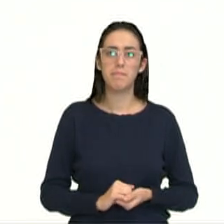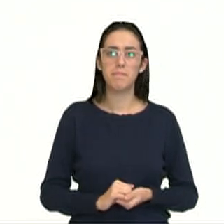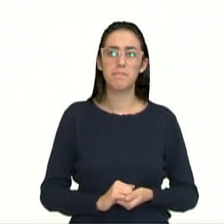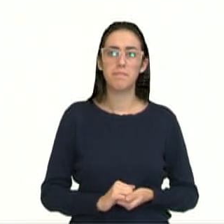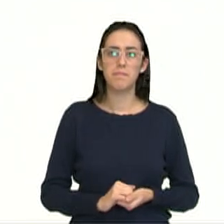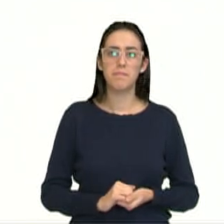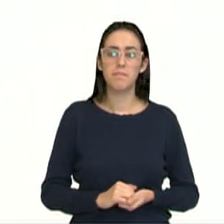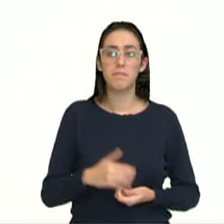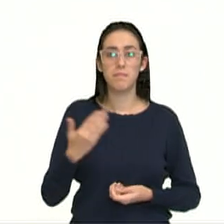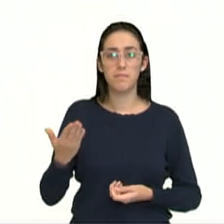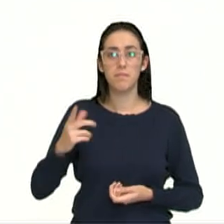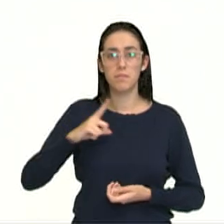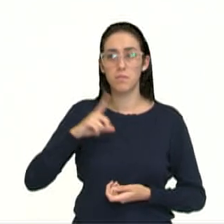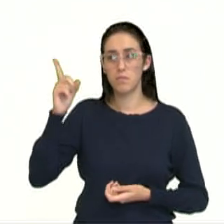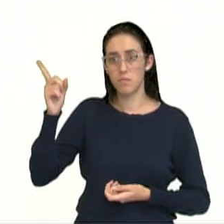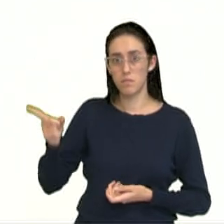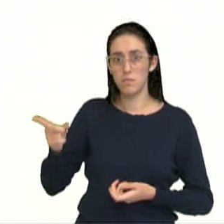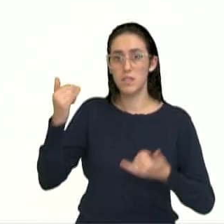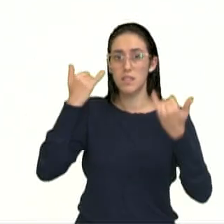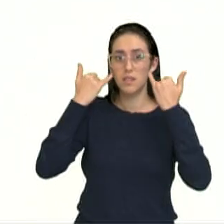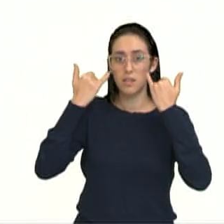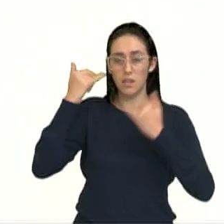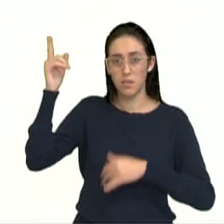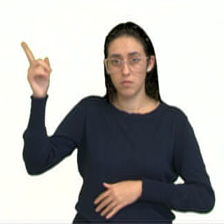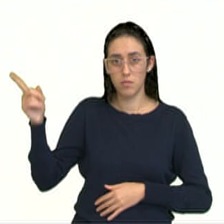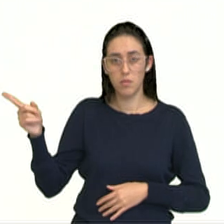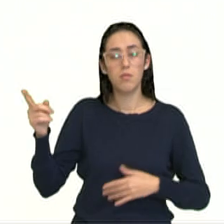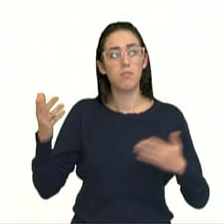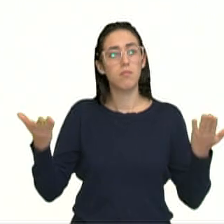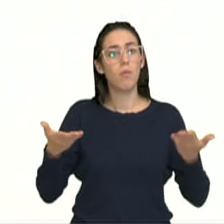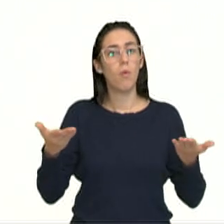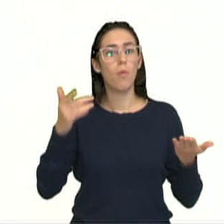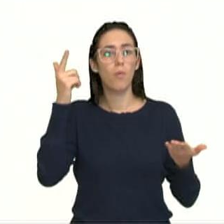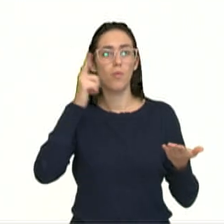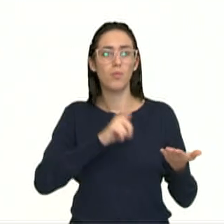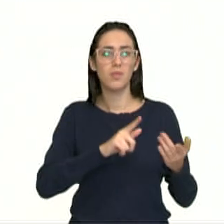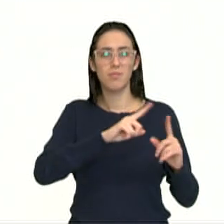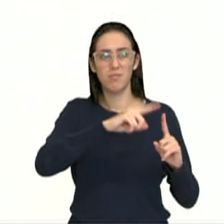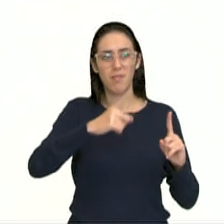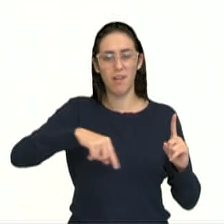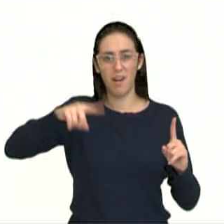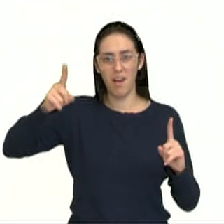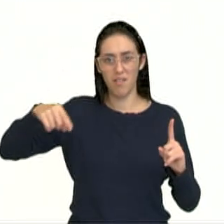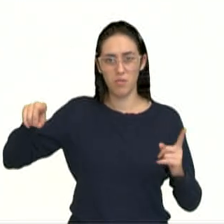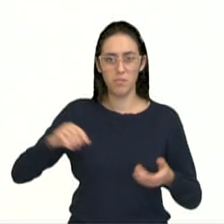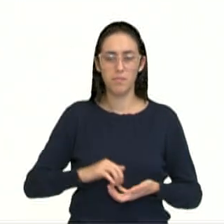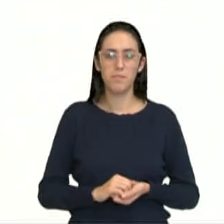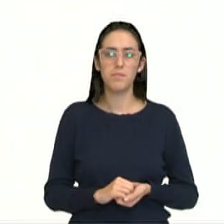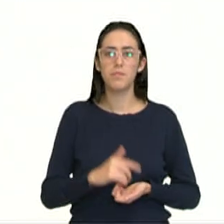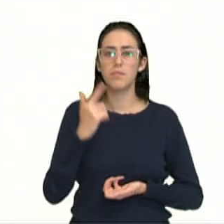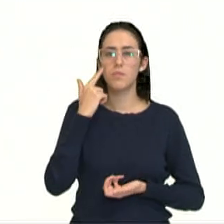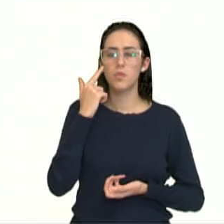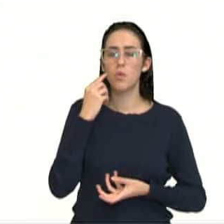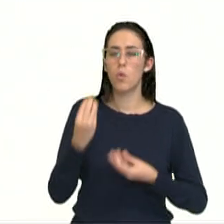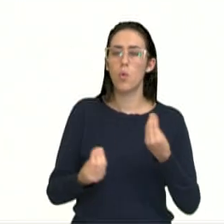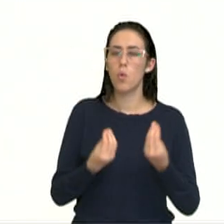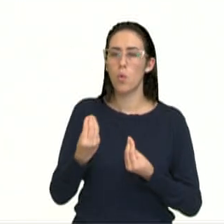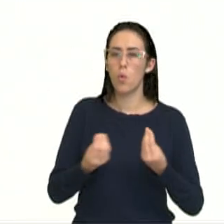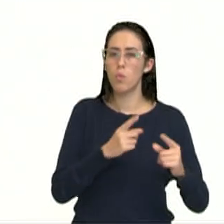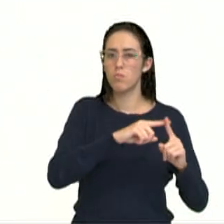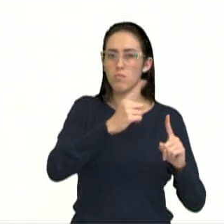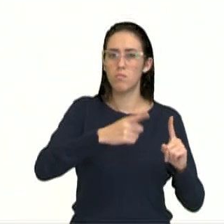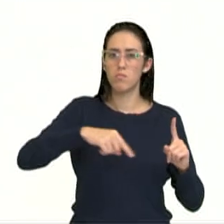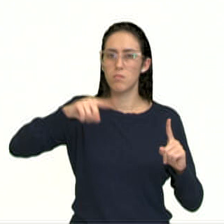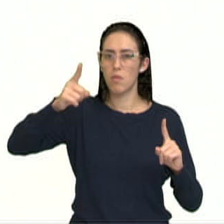eu aqui com esses dados, agora eu consigo montar o meu gráfico. Então, olha como que o meu gráfico vai